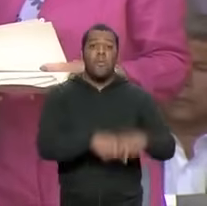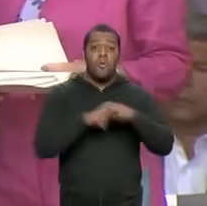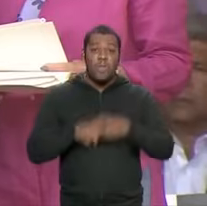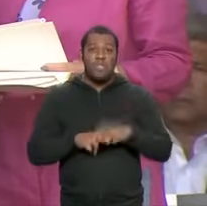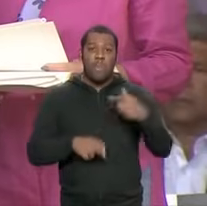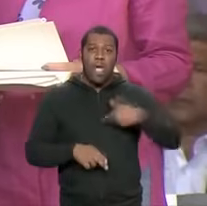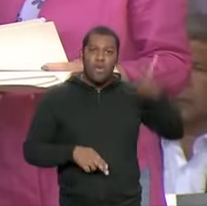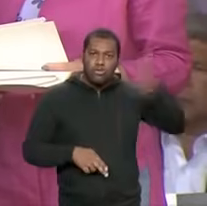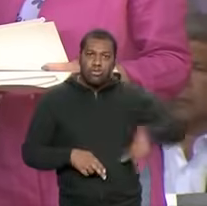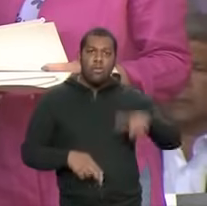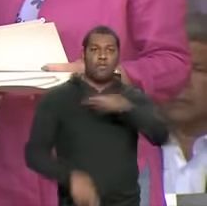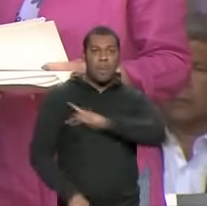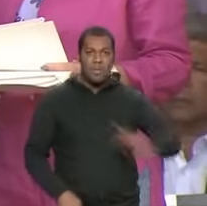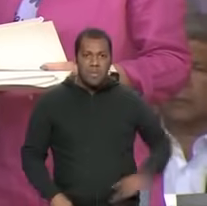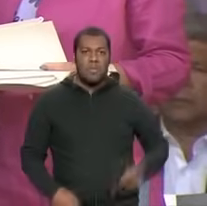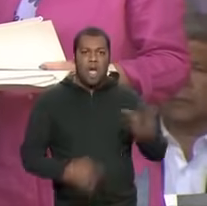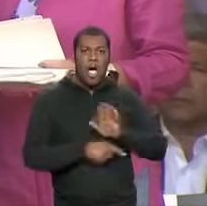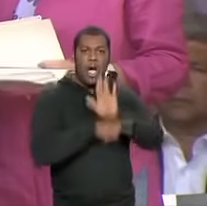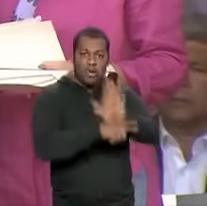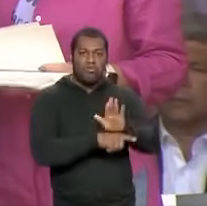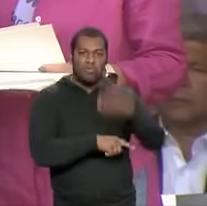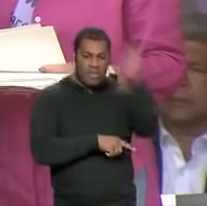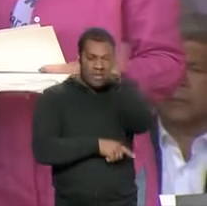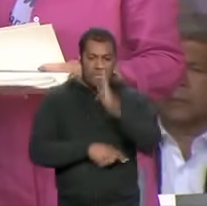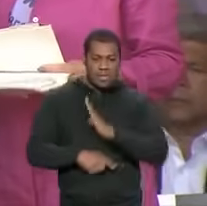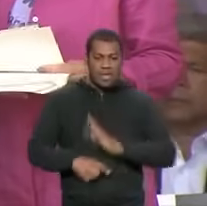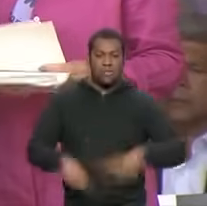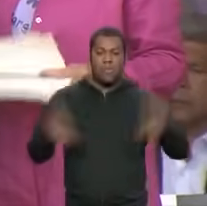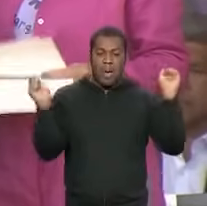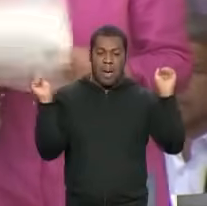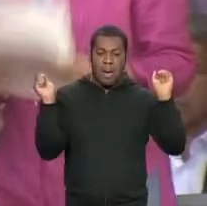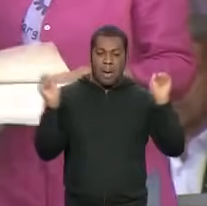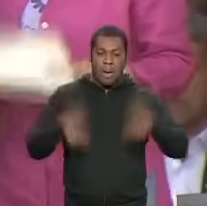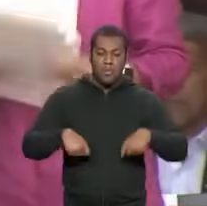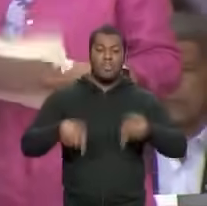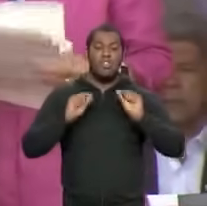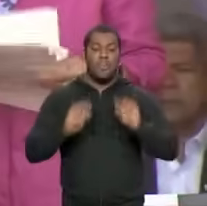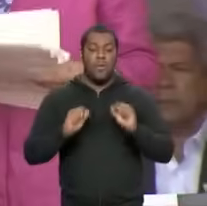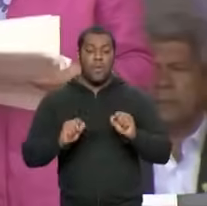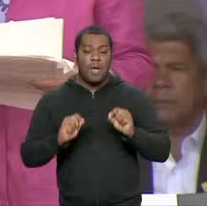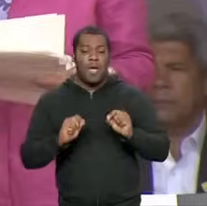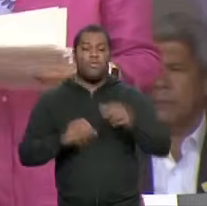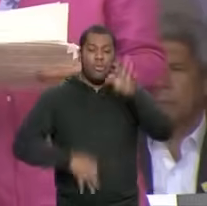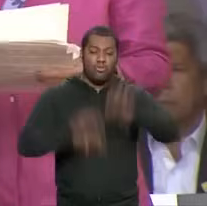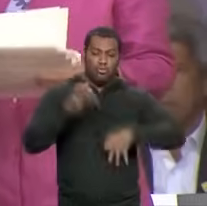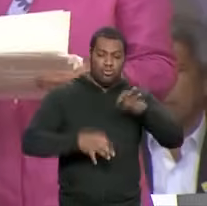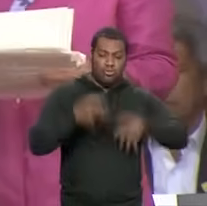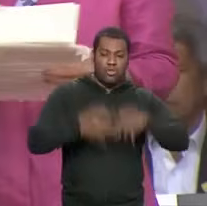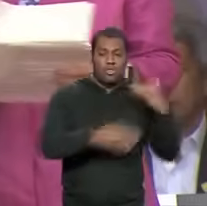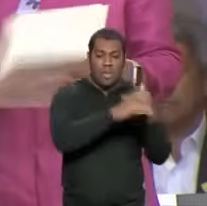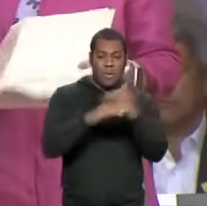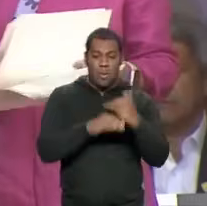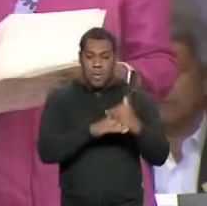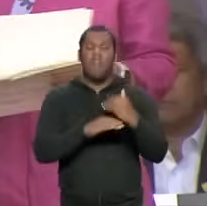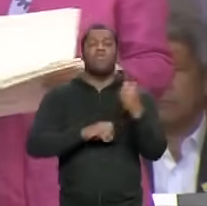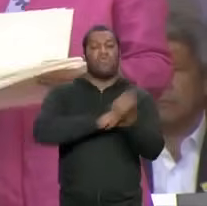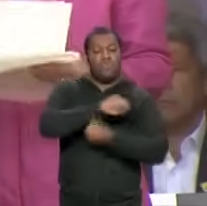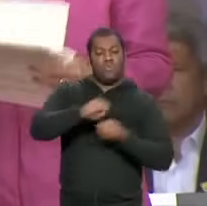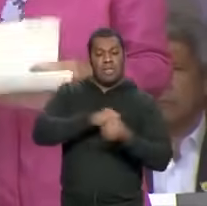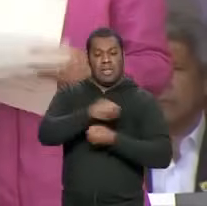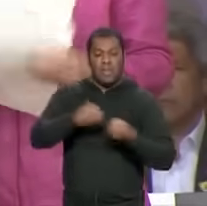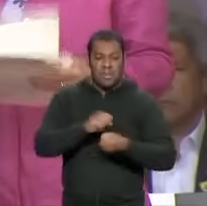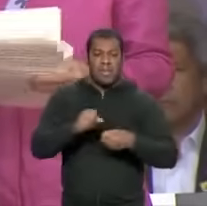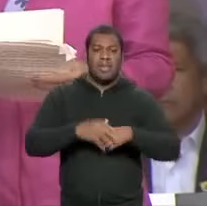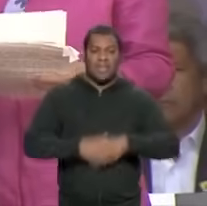para fazer do Brasil um país capaz de corrigir a de justiças um Brasil sustentável que vive